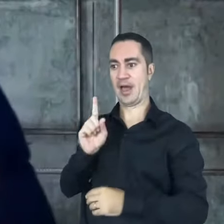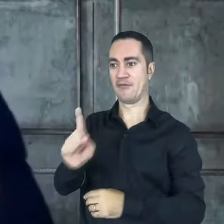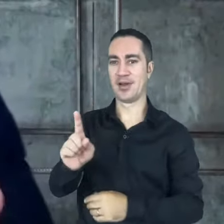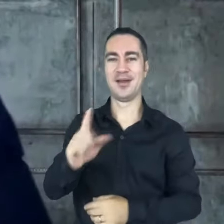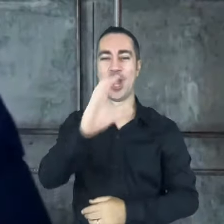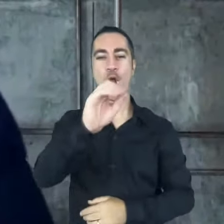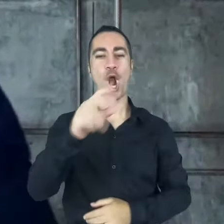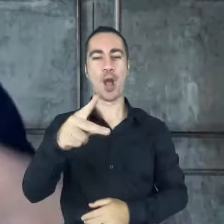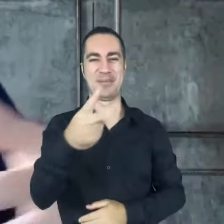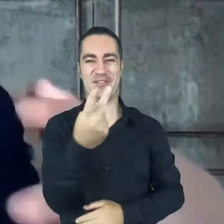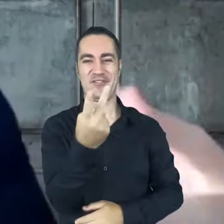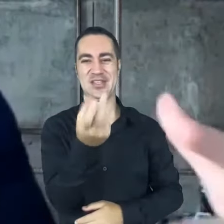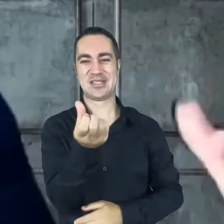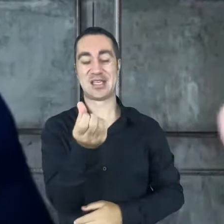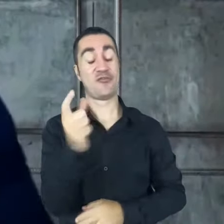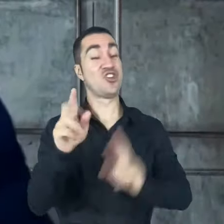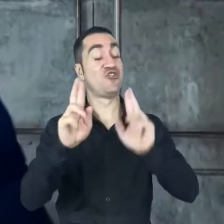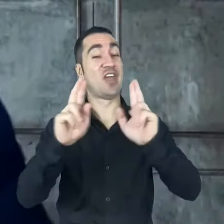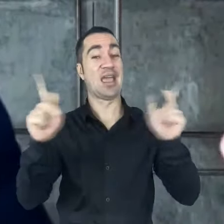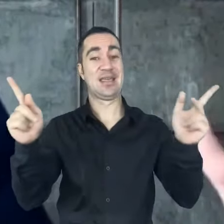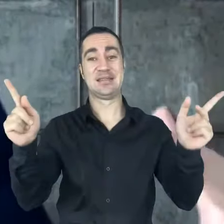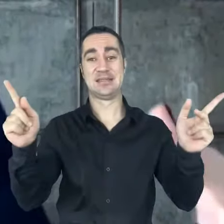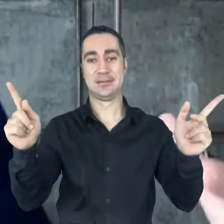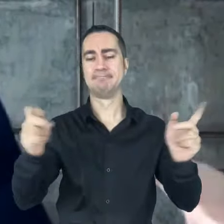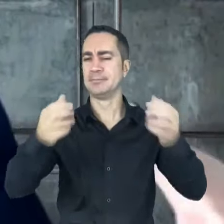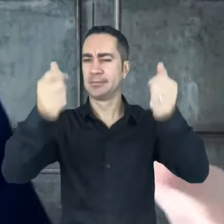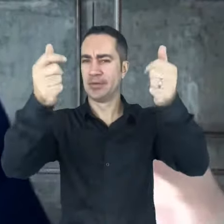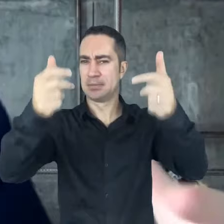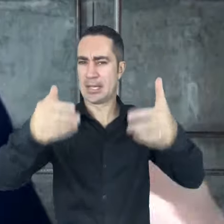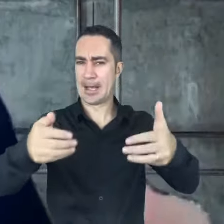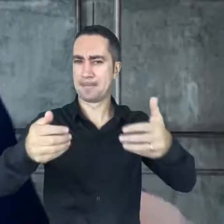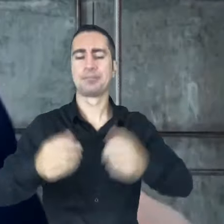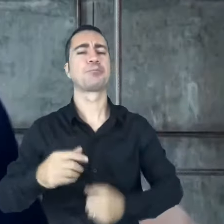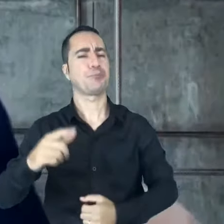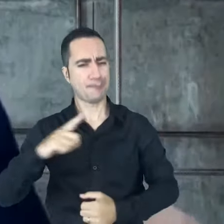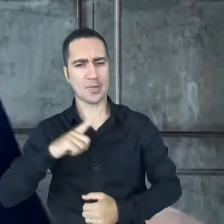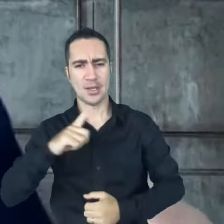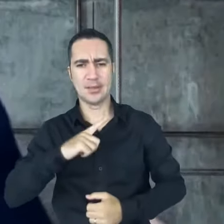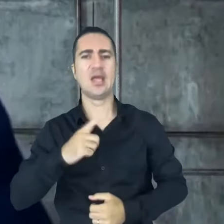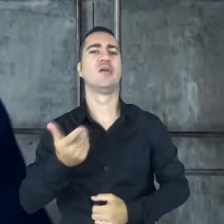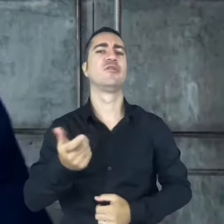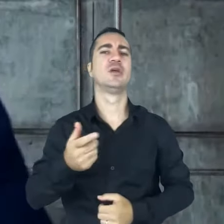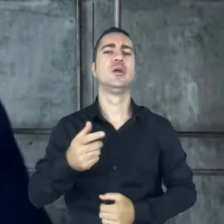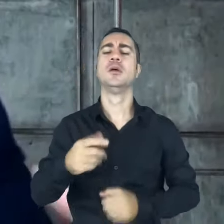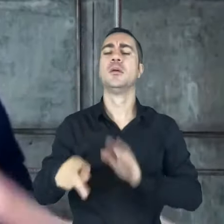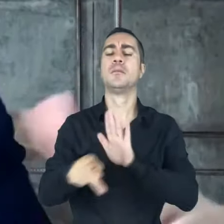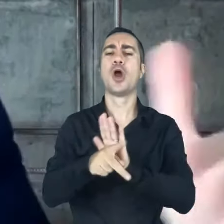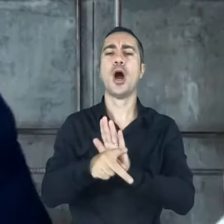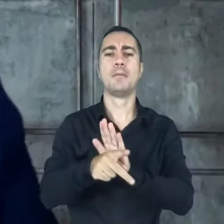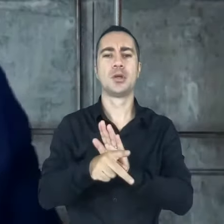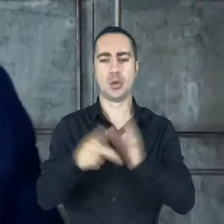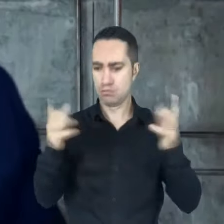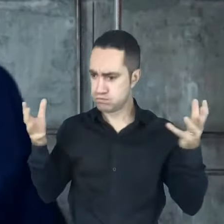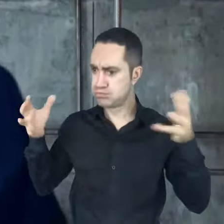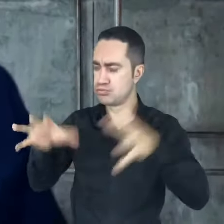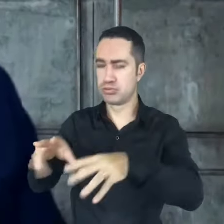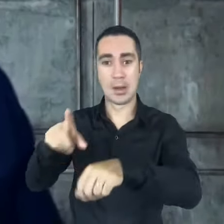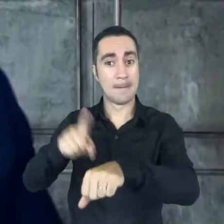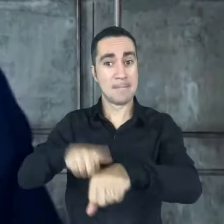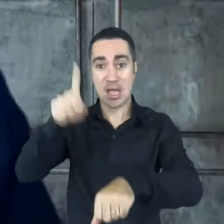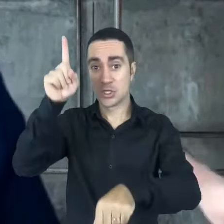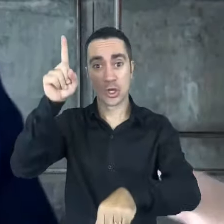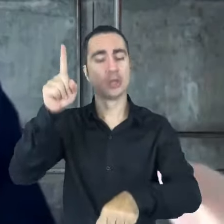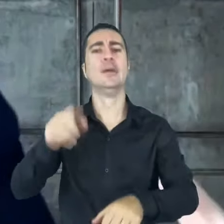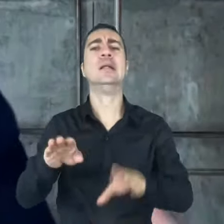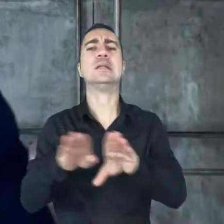COP diferente, né? Então, a gente teve, desde antes da COP, imediatamente antes, ou até